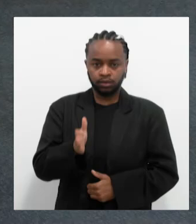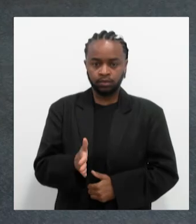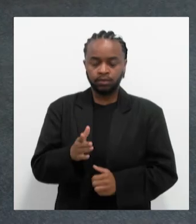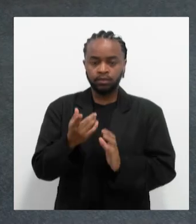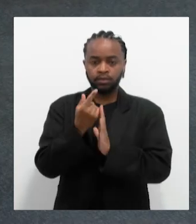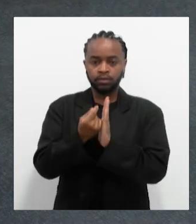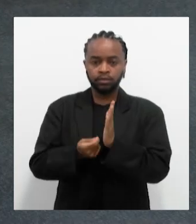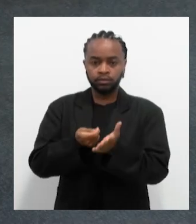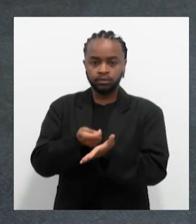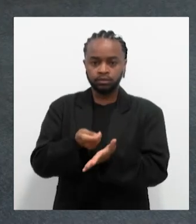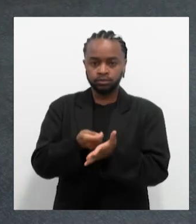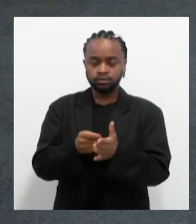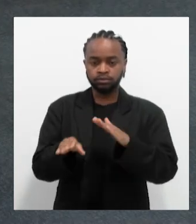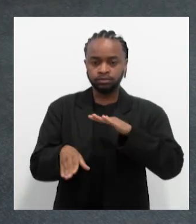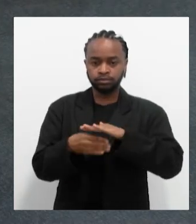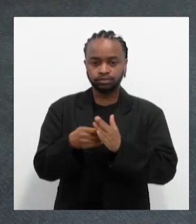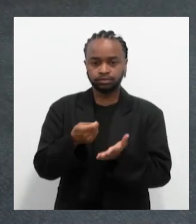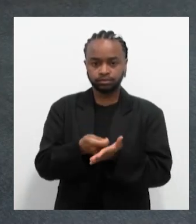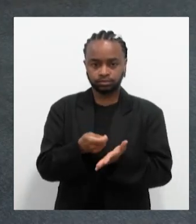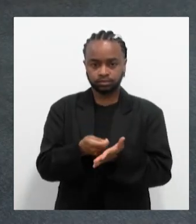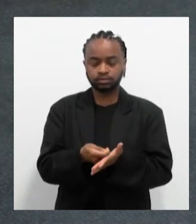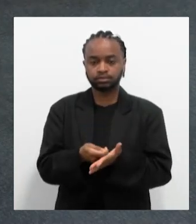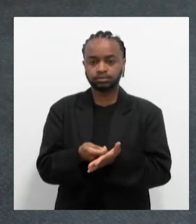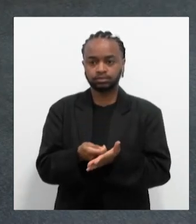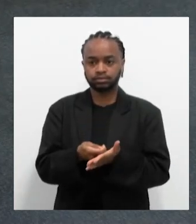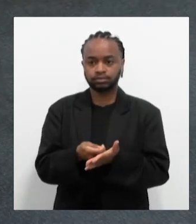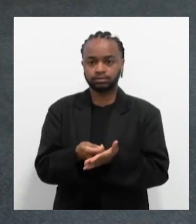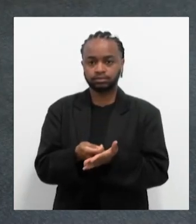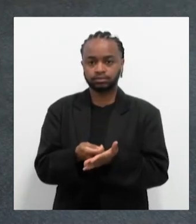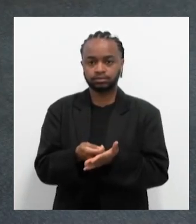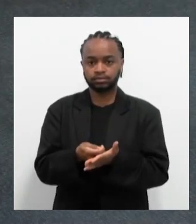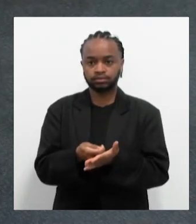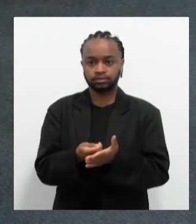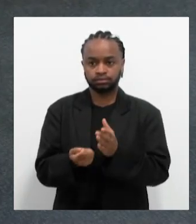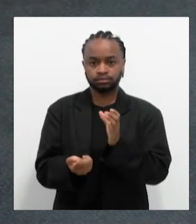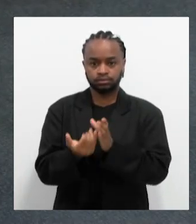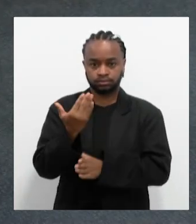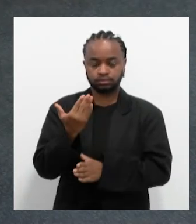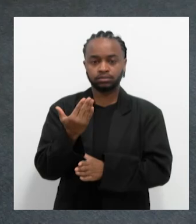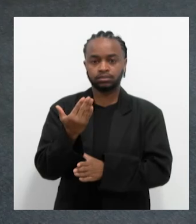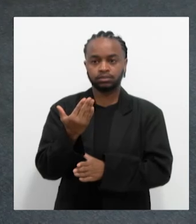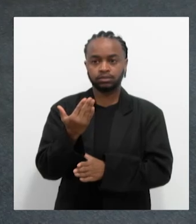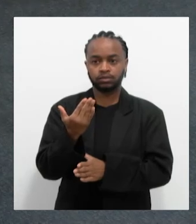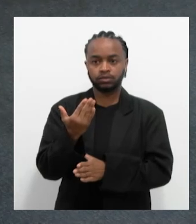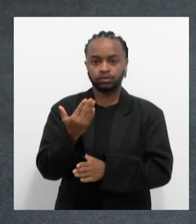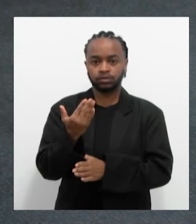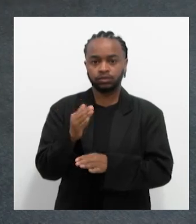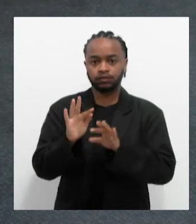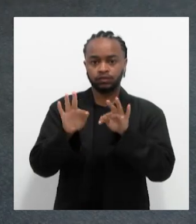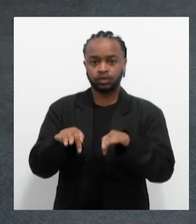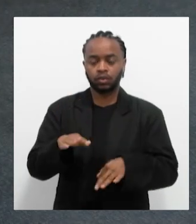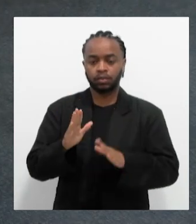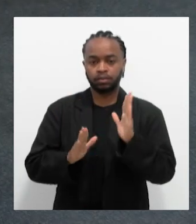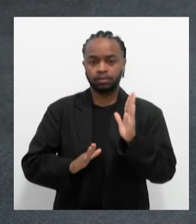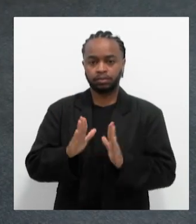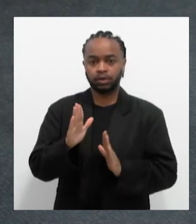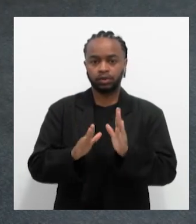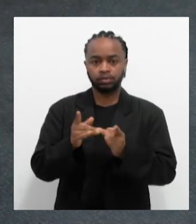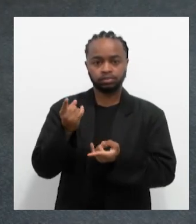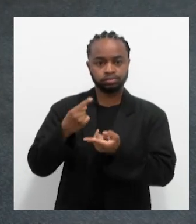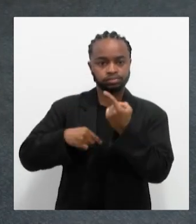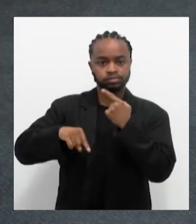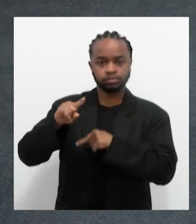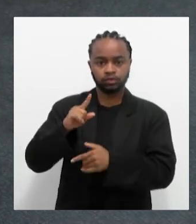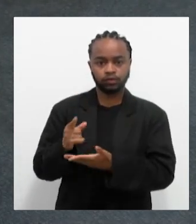impositivo, as emendas impositivas, seriam instituídas no final do regime de recuperação fiscal,